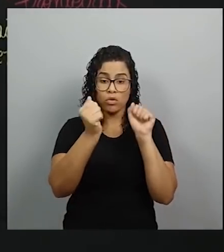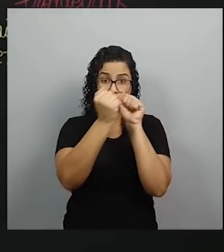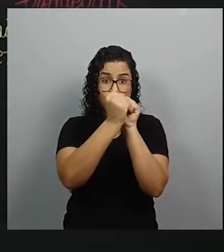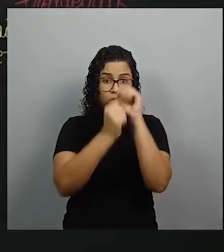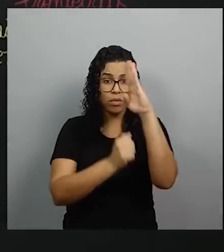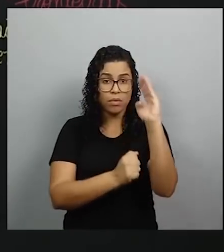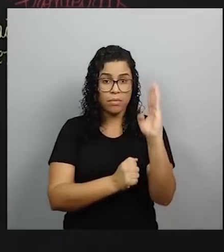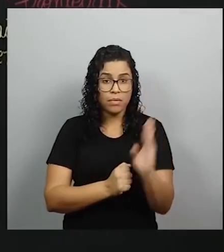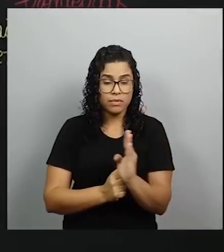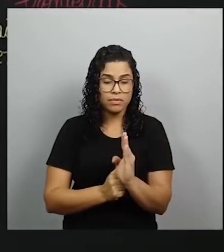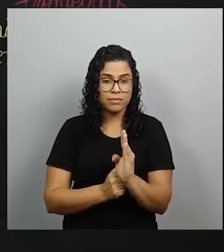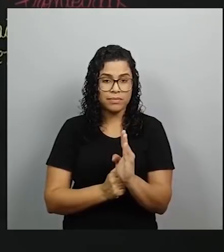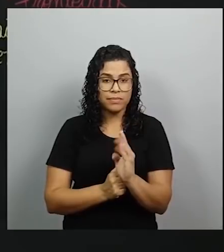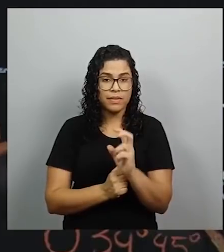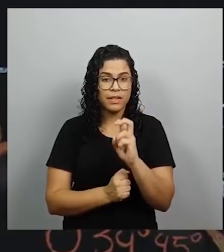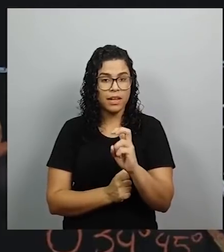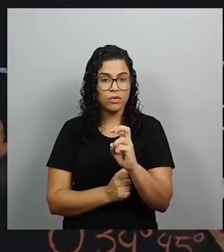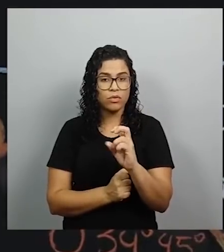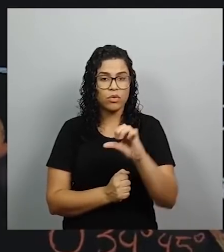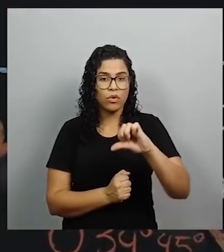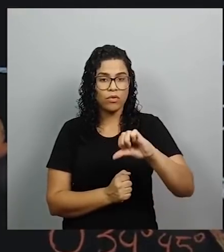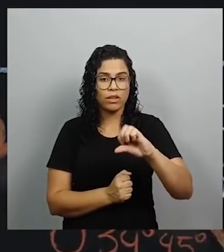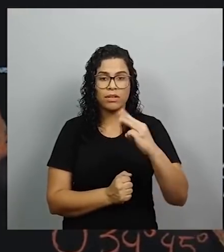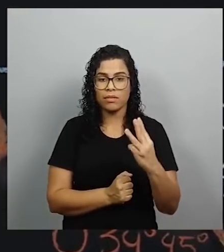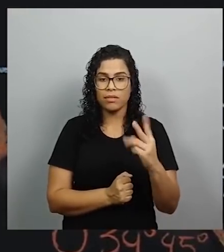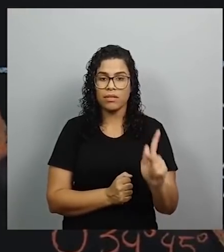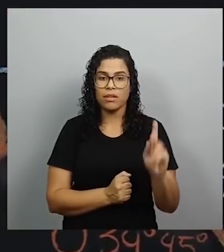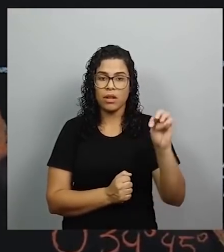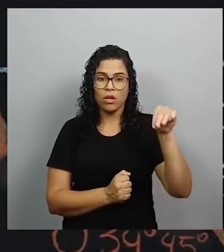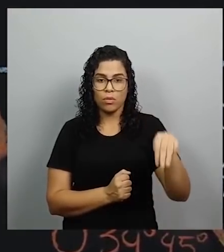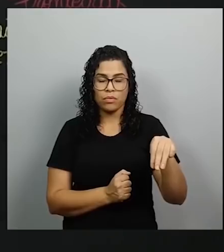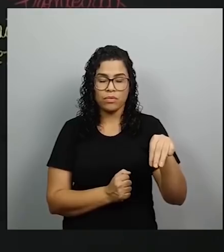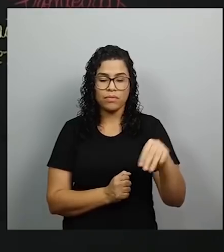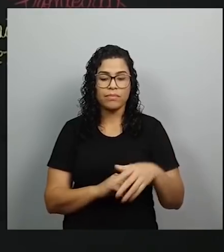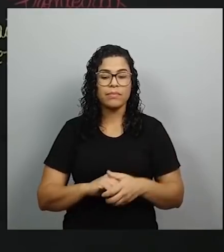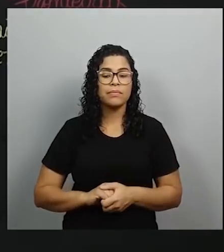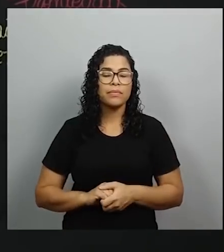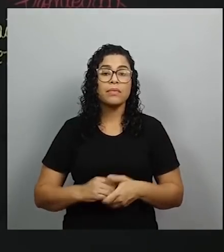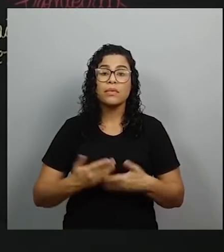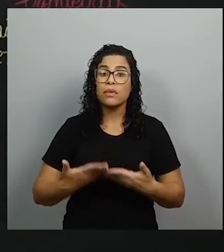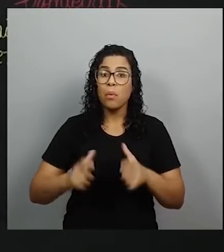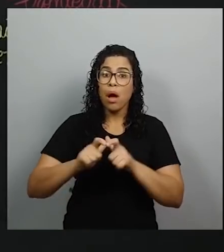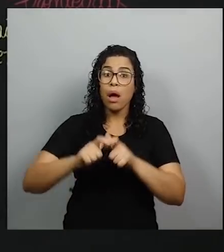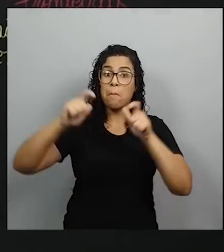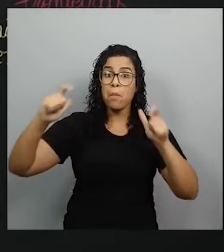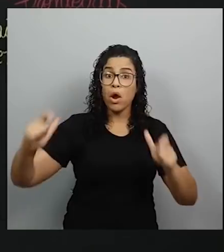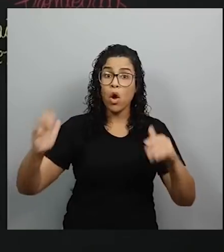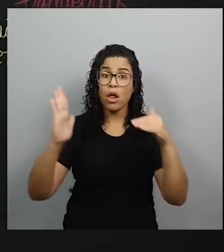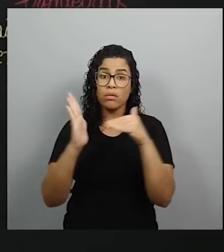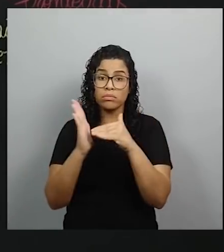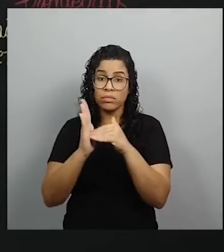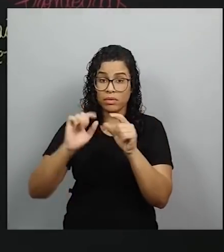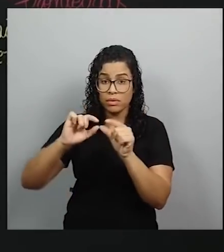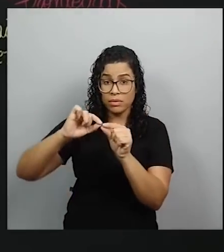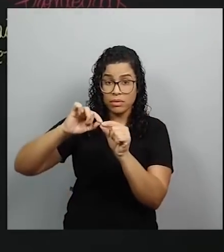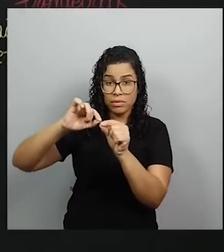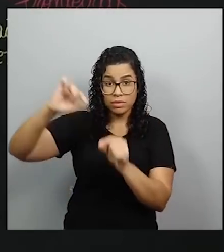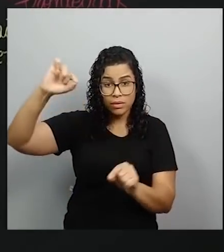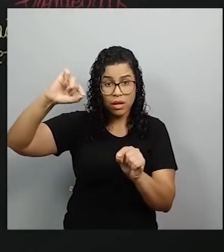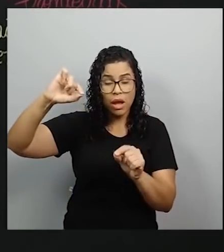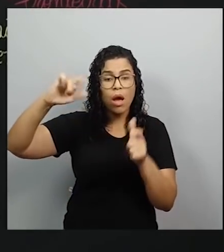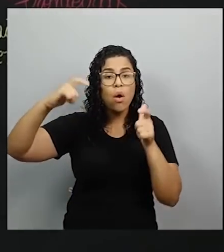somente 593 quilômetros. Em compensação, nós vamos ter a maior linha de fronteira de todas, que está aqui,